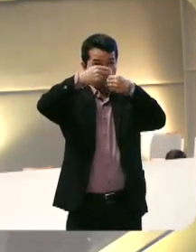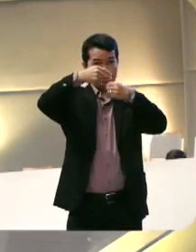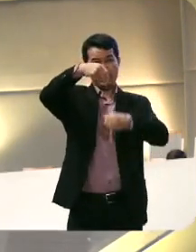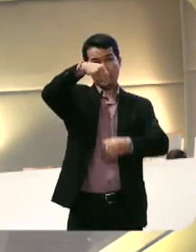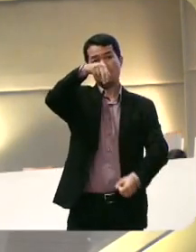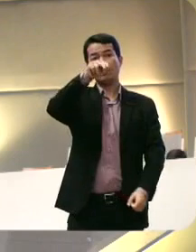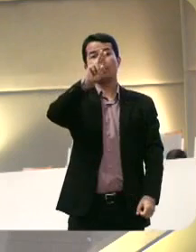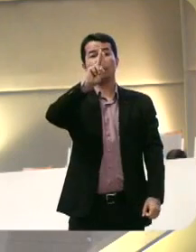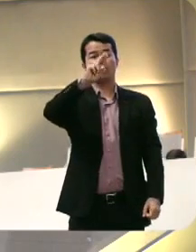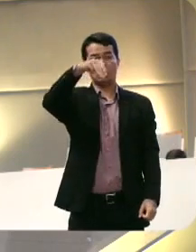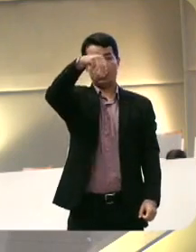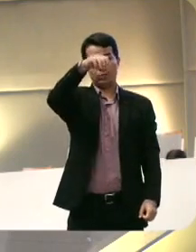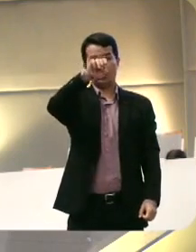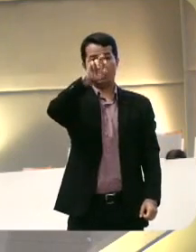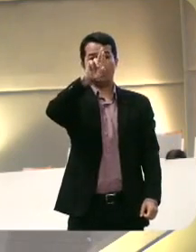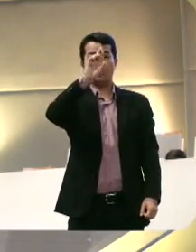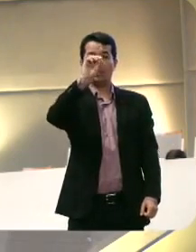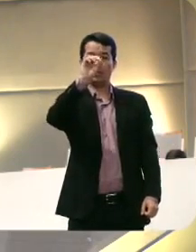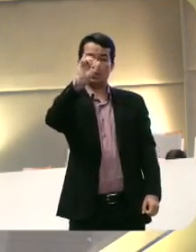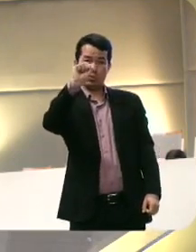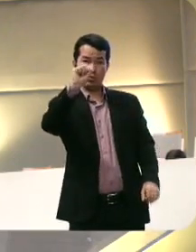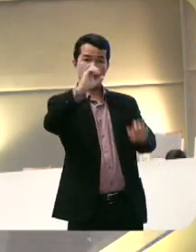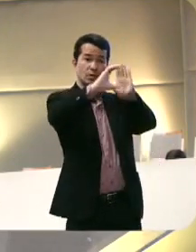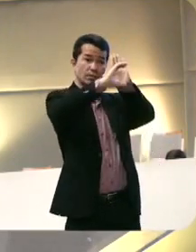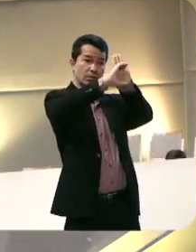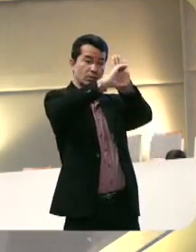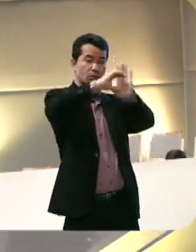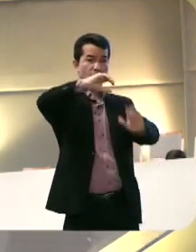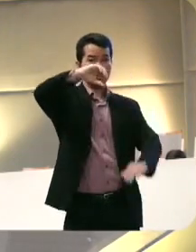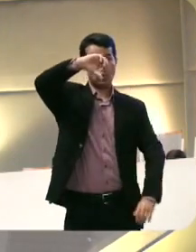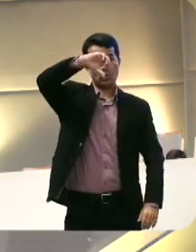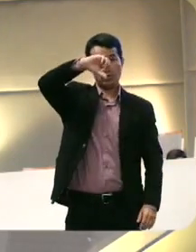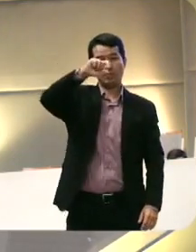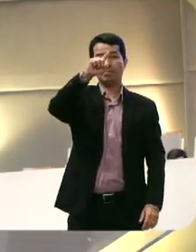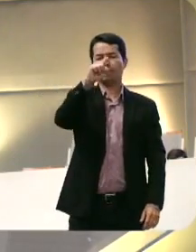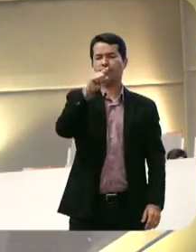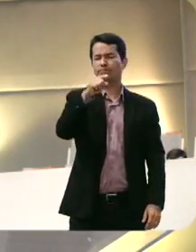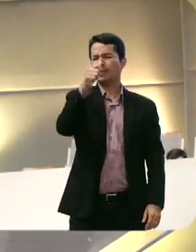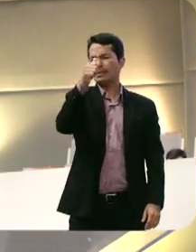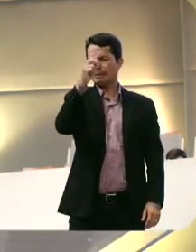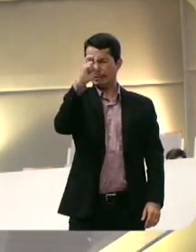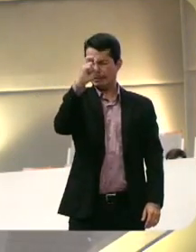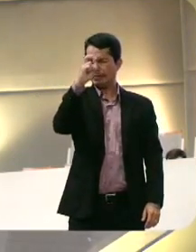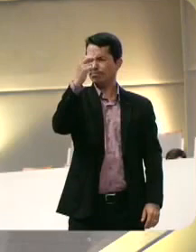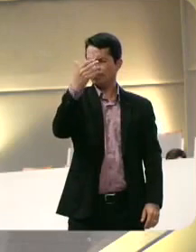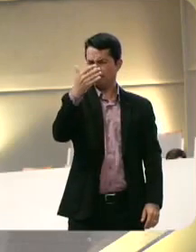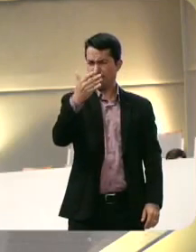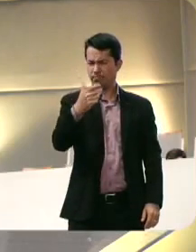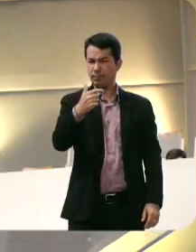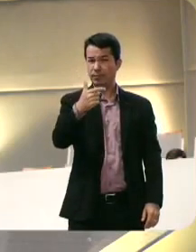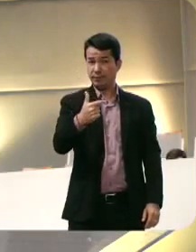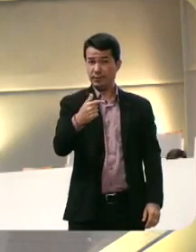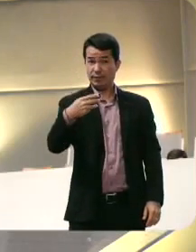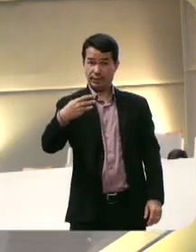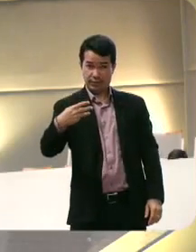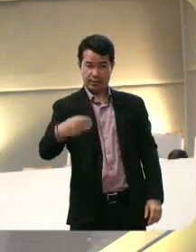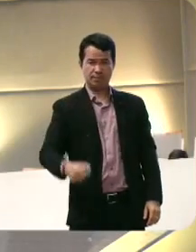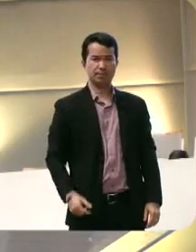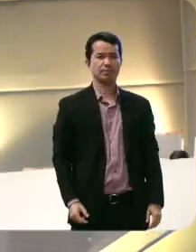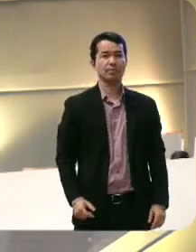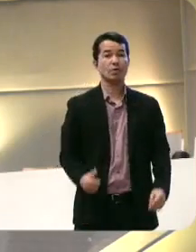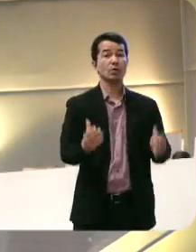do versículo 15 a 23. E eu queria estudar a respeito desta